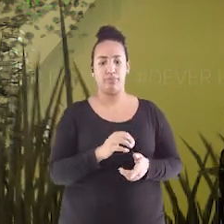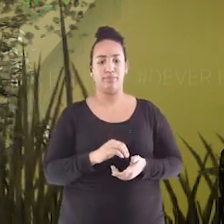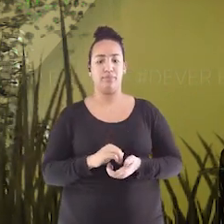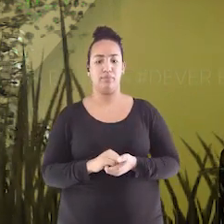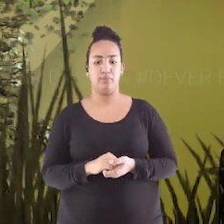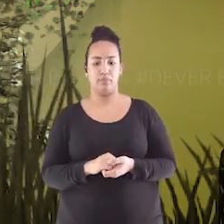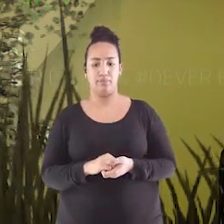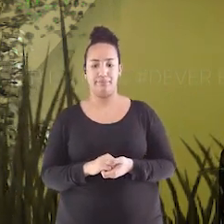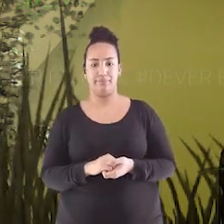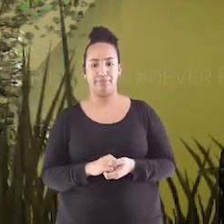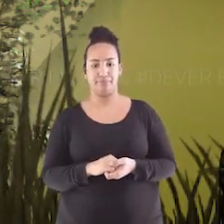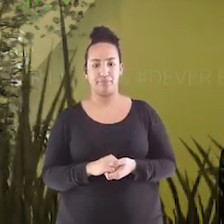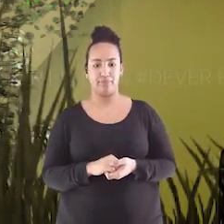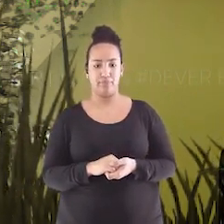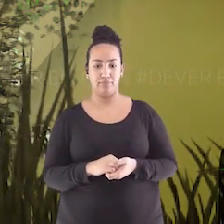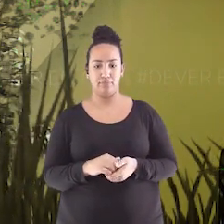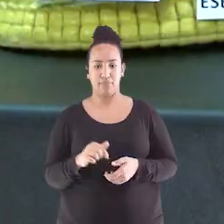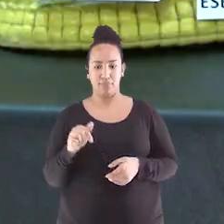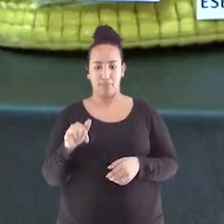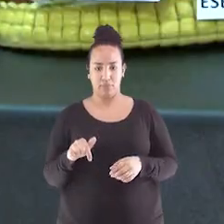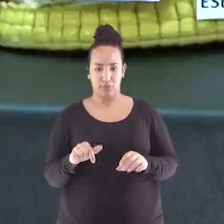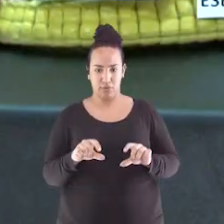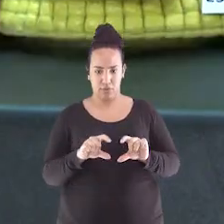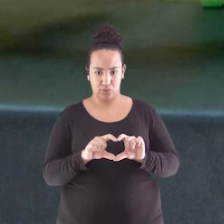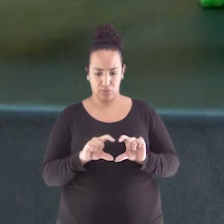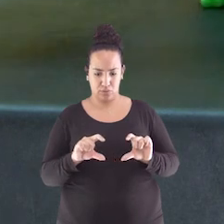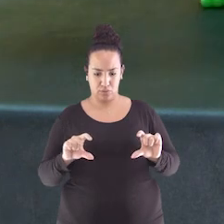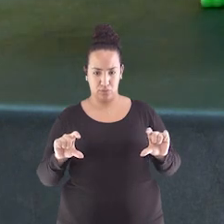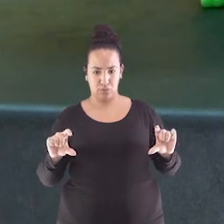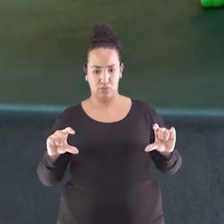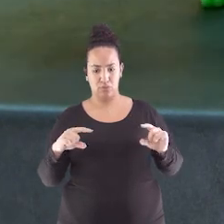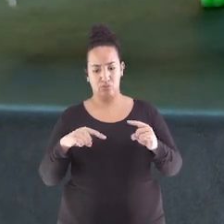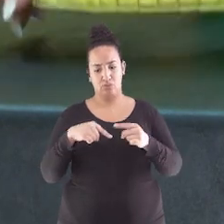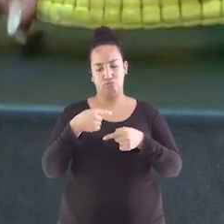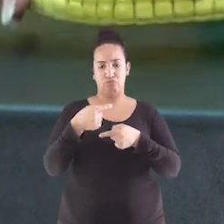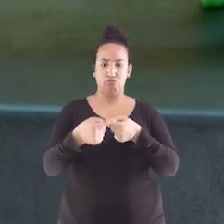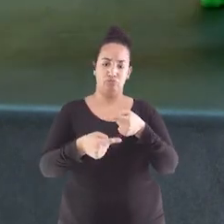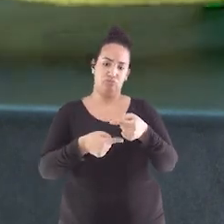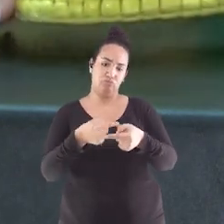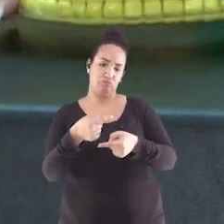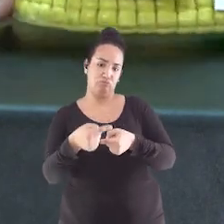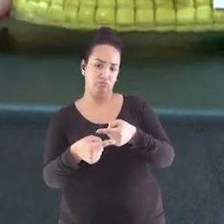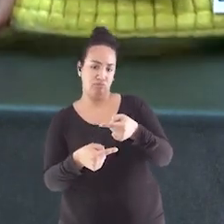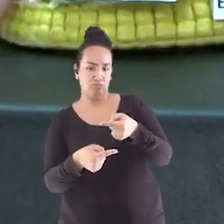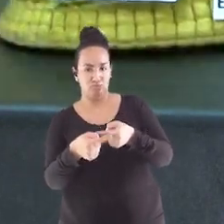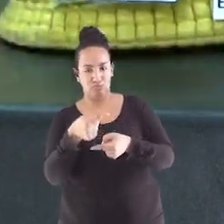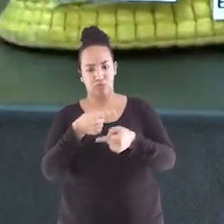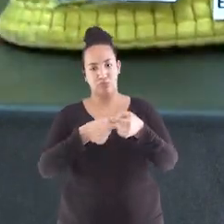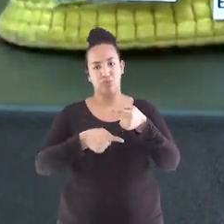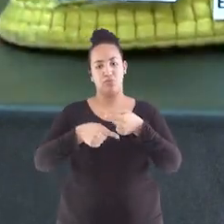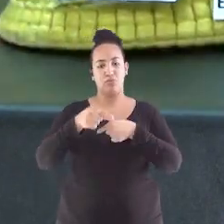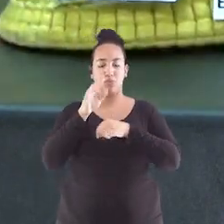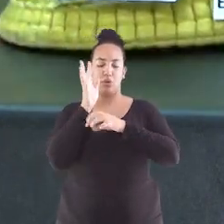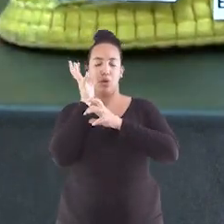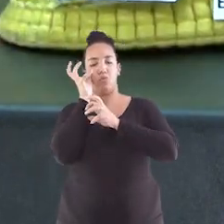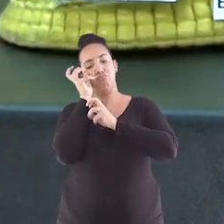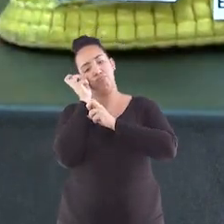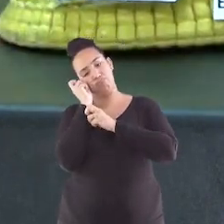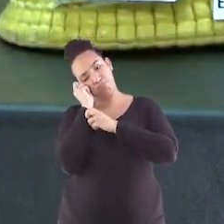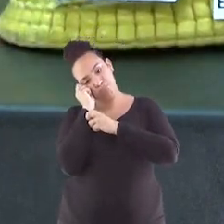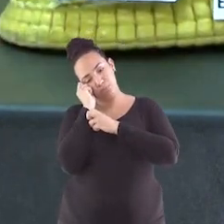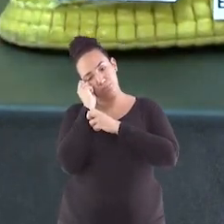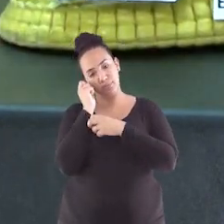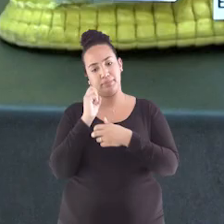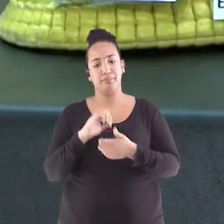Mas a coisa escamosa apenas rolou para um lado e voltou a dormir.